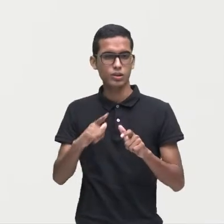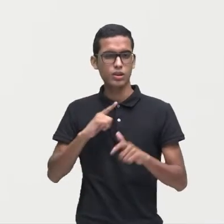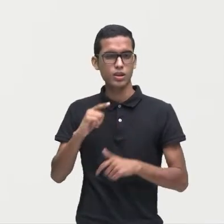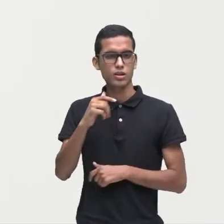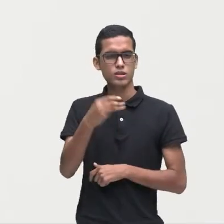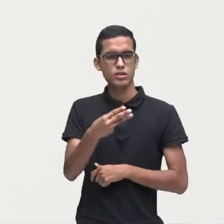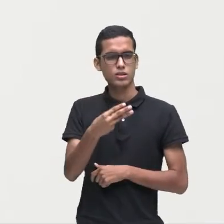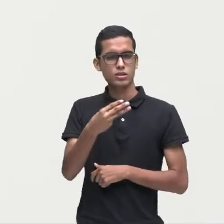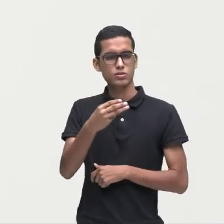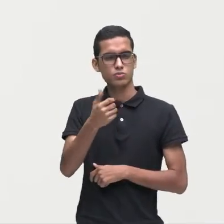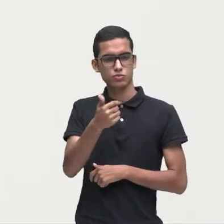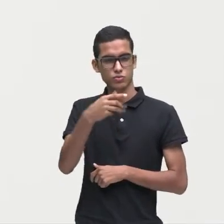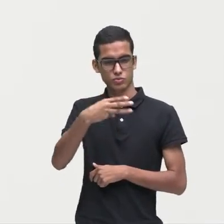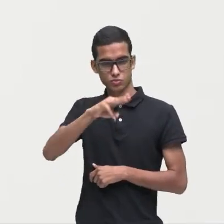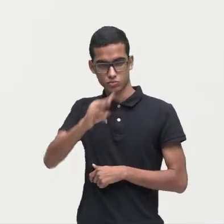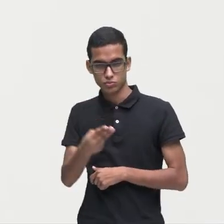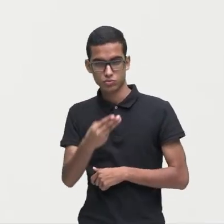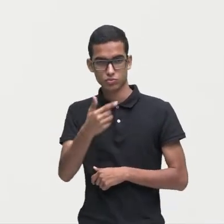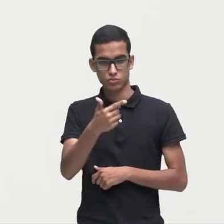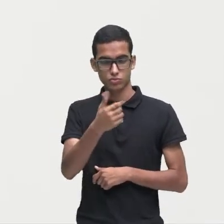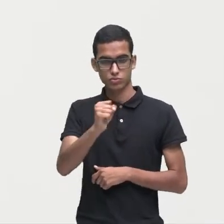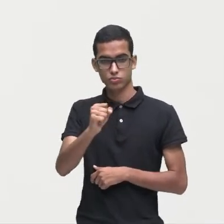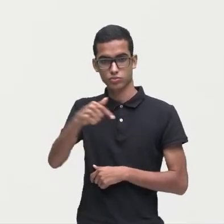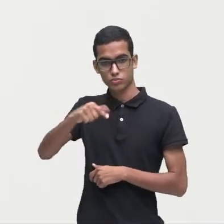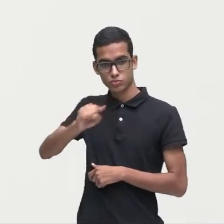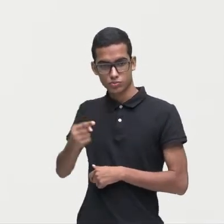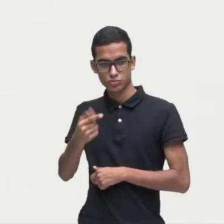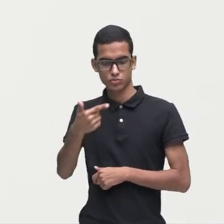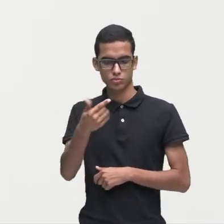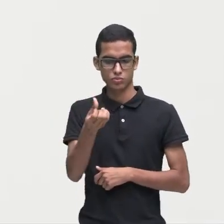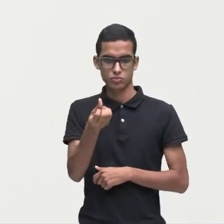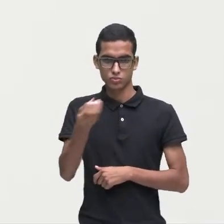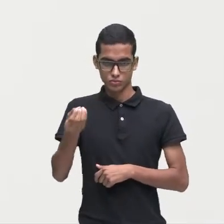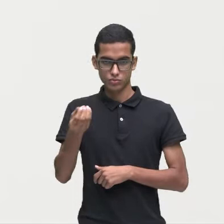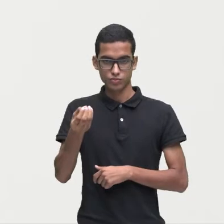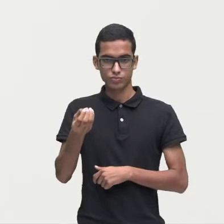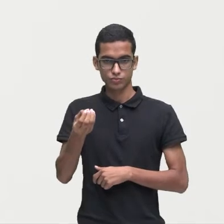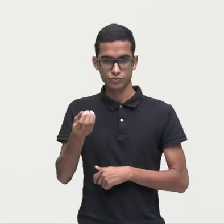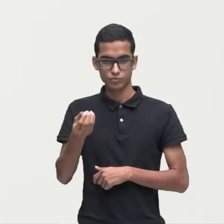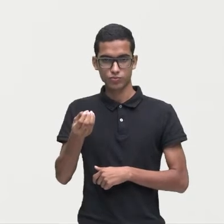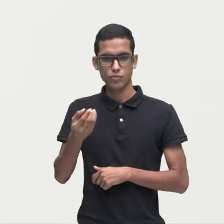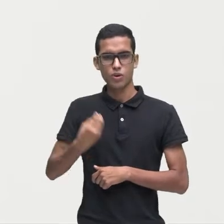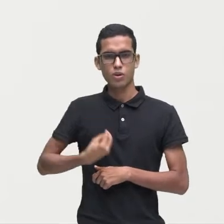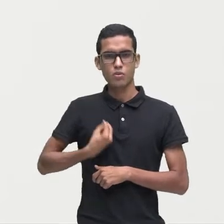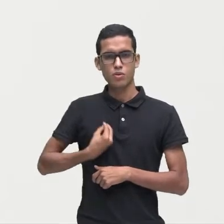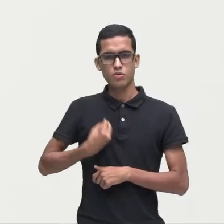3.287.260 quilômetros quadrados. A sua população era, naquela época, de